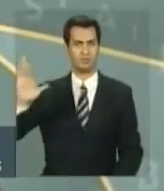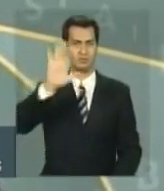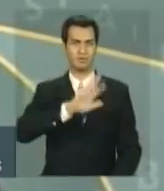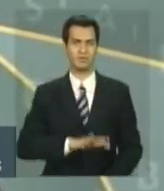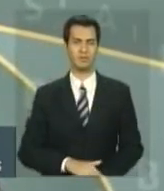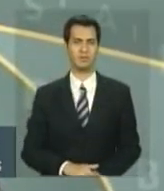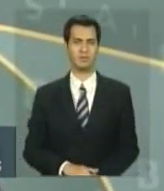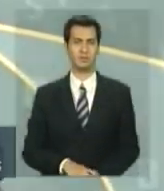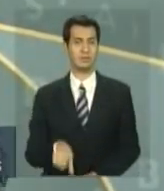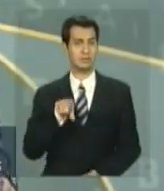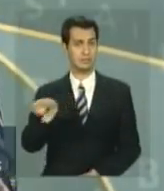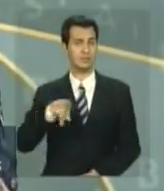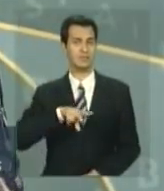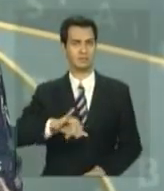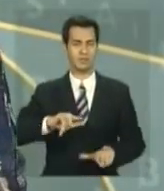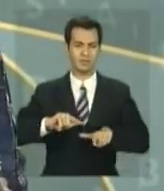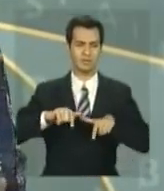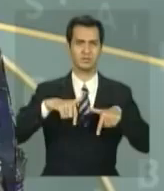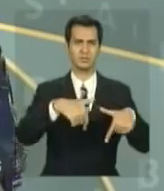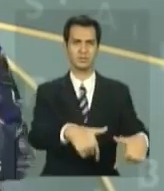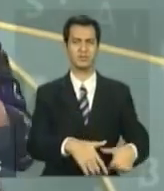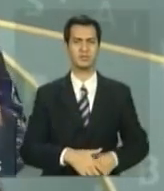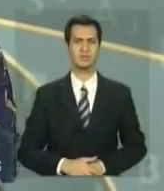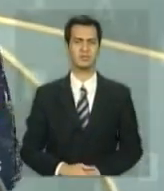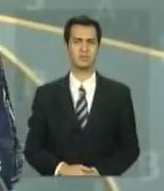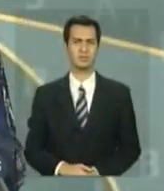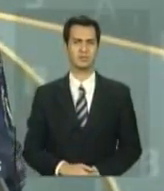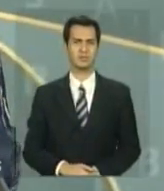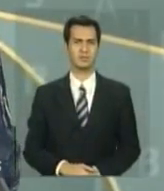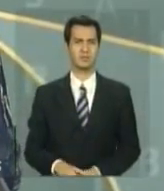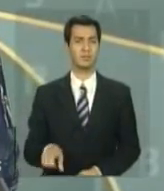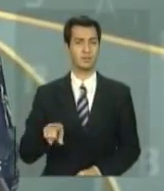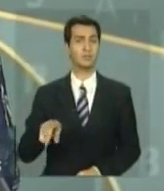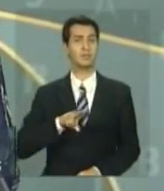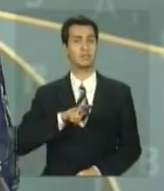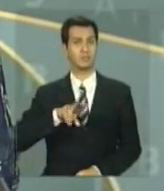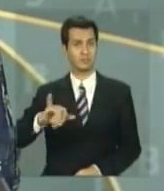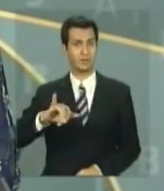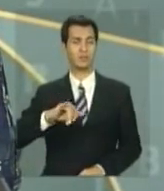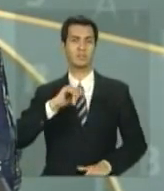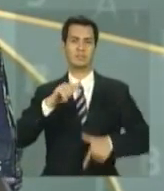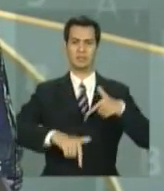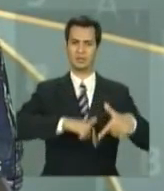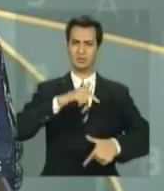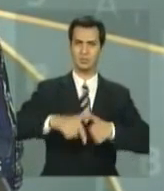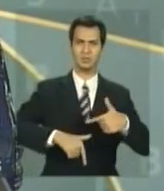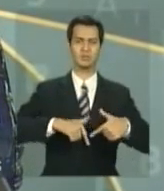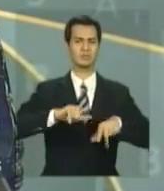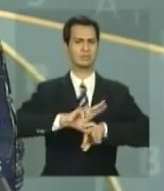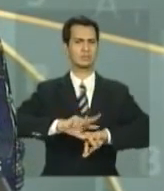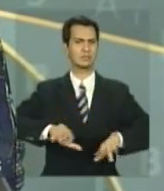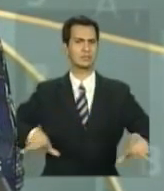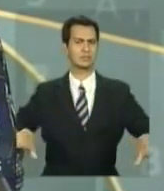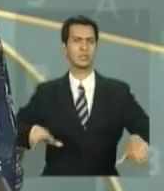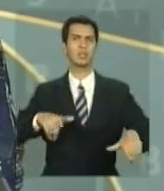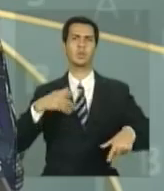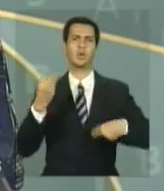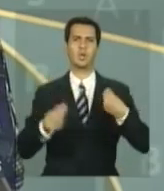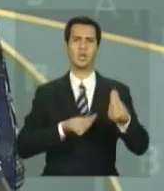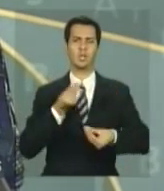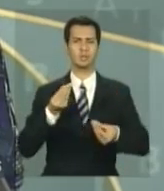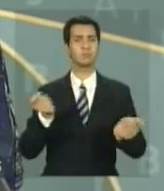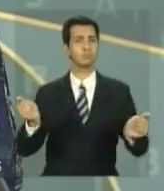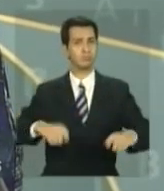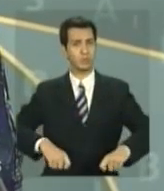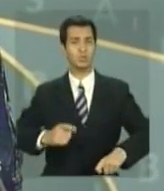às criações, às ações e às iniciativas que permitem com que